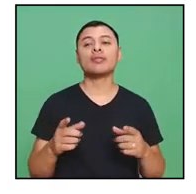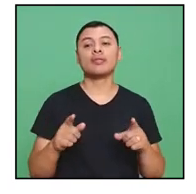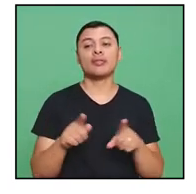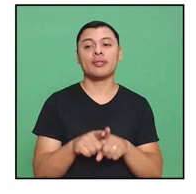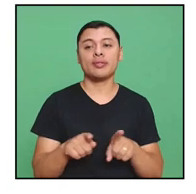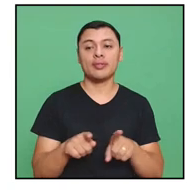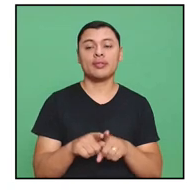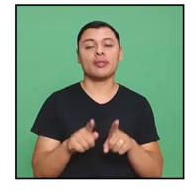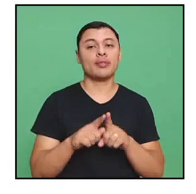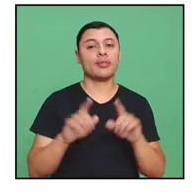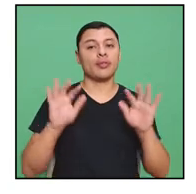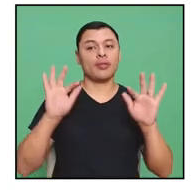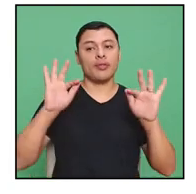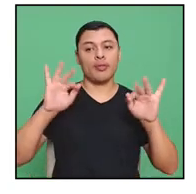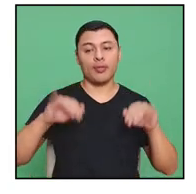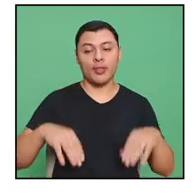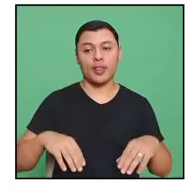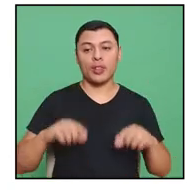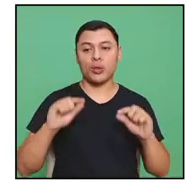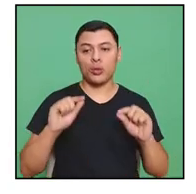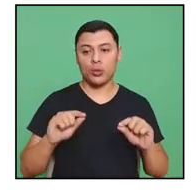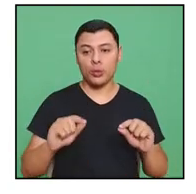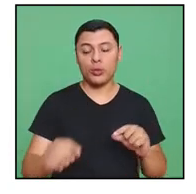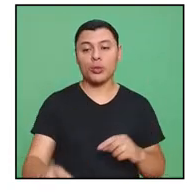uma finalizada, assim,